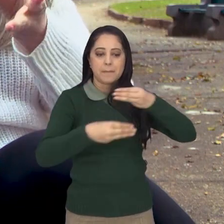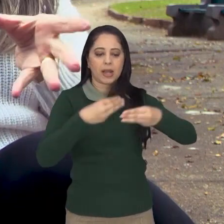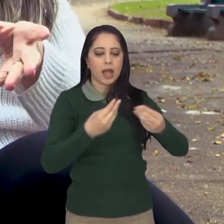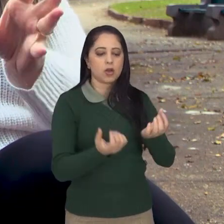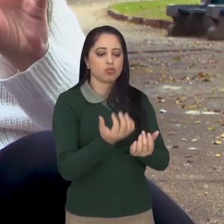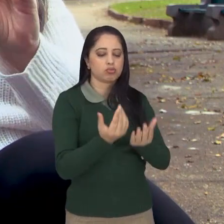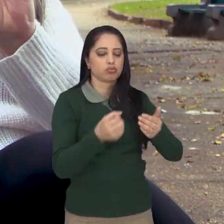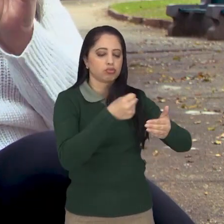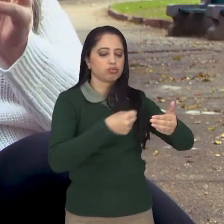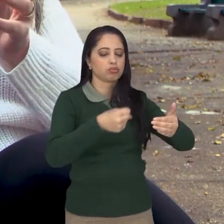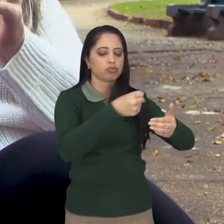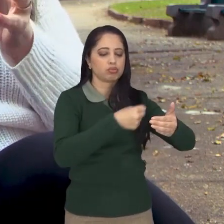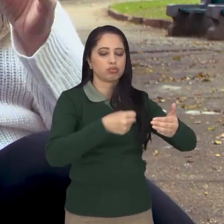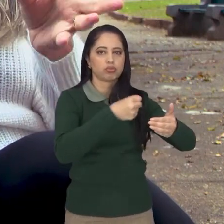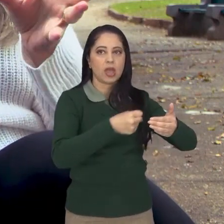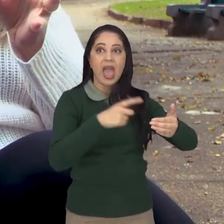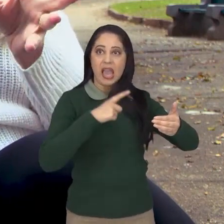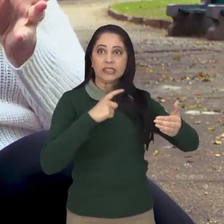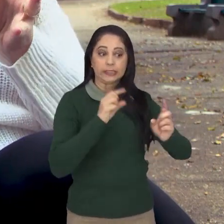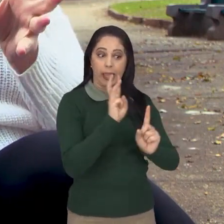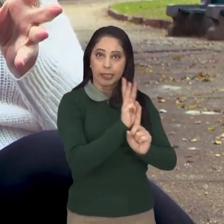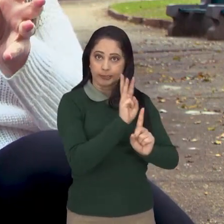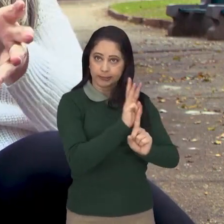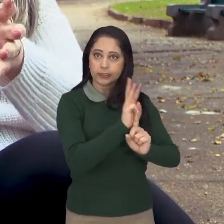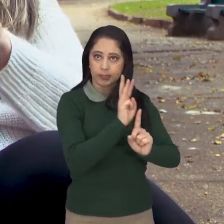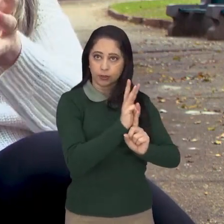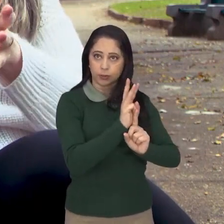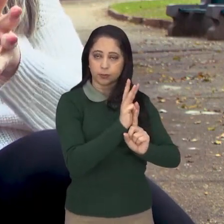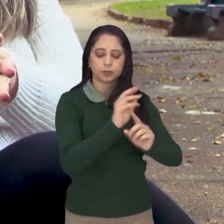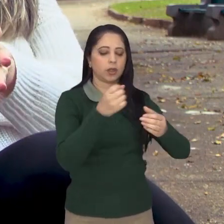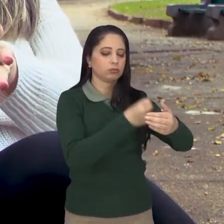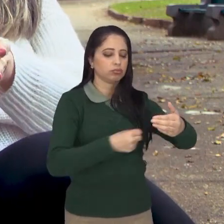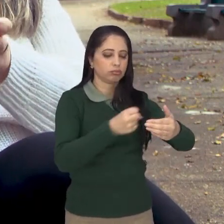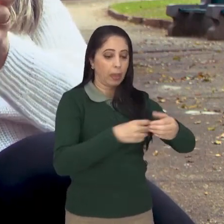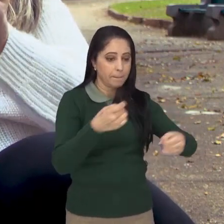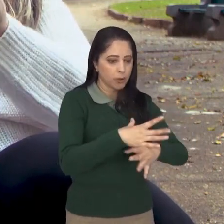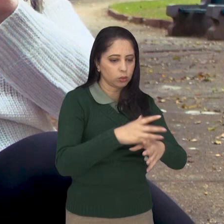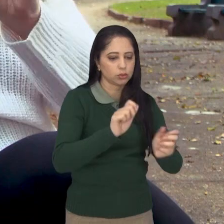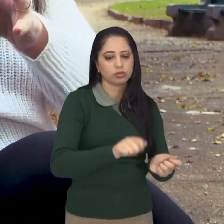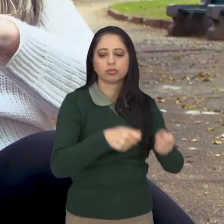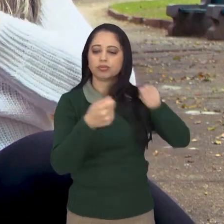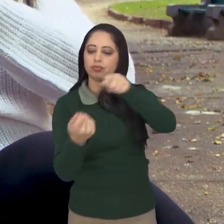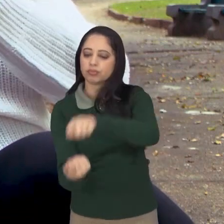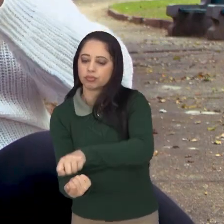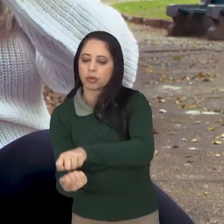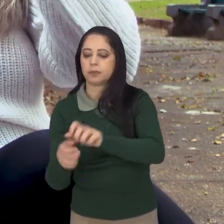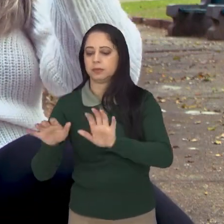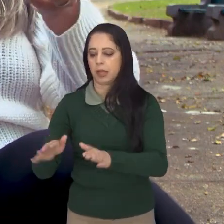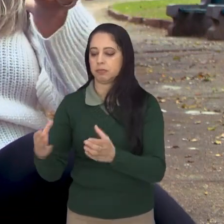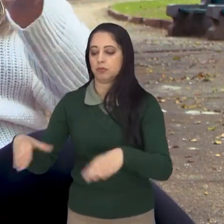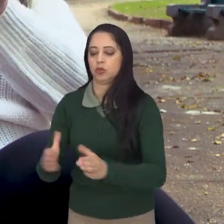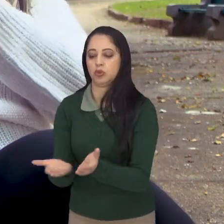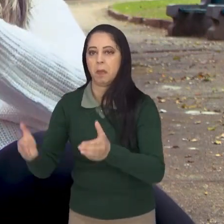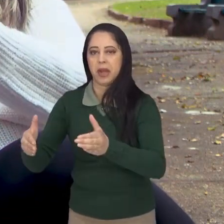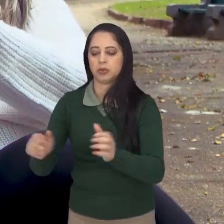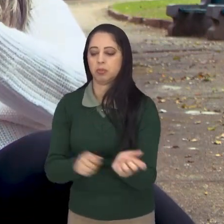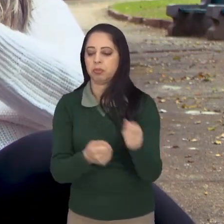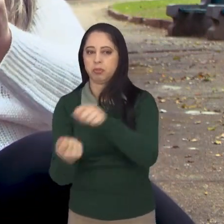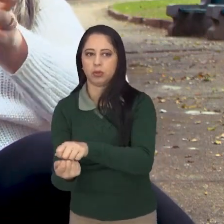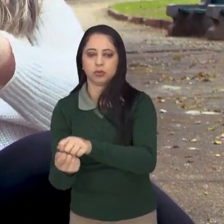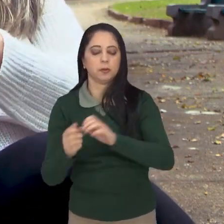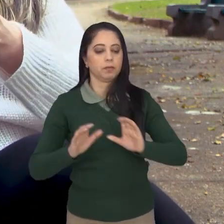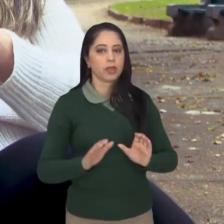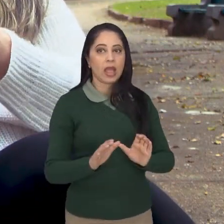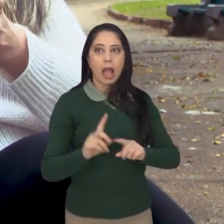cozinhou um macarrão comum com trigo, né? Com farinha de trigo numa panela, e eu vou na tua casa, né?